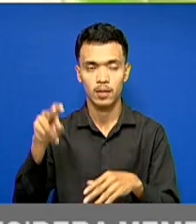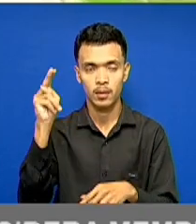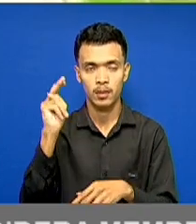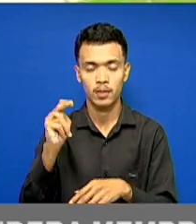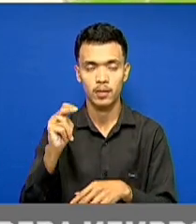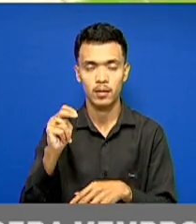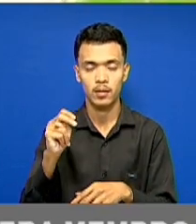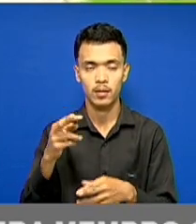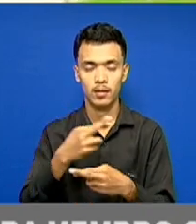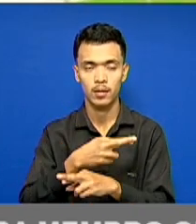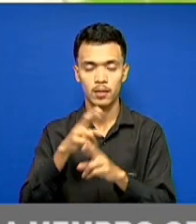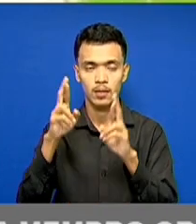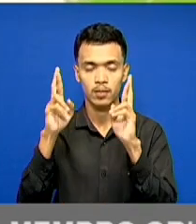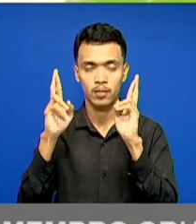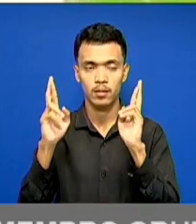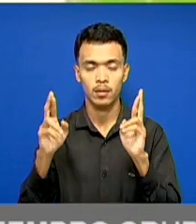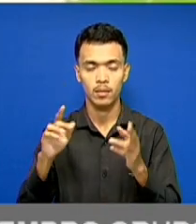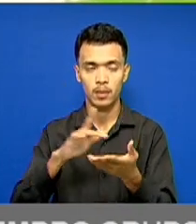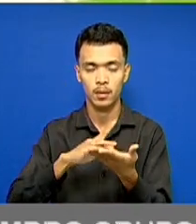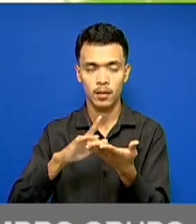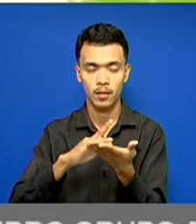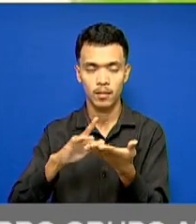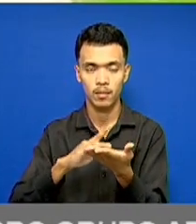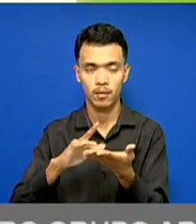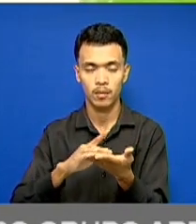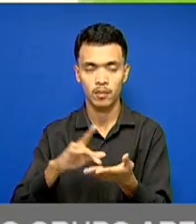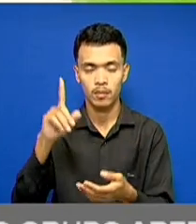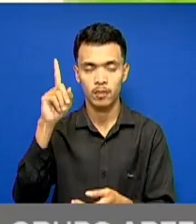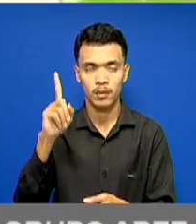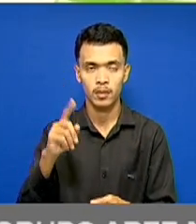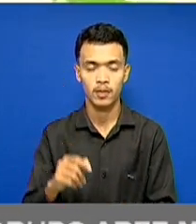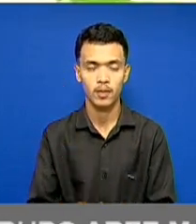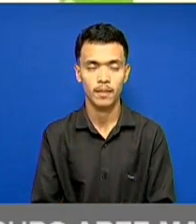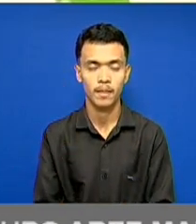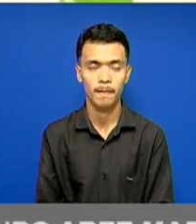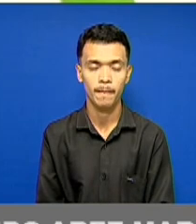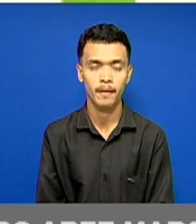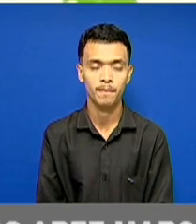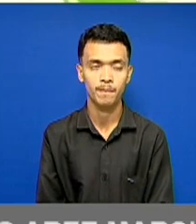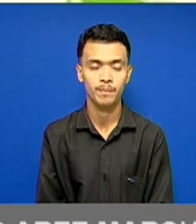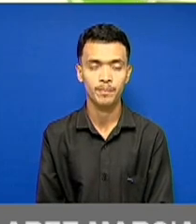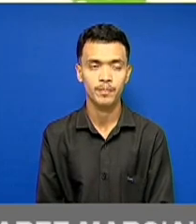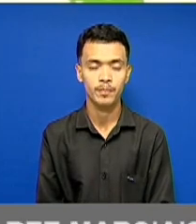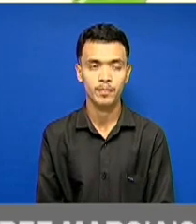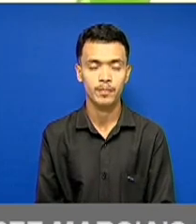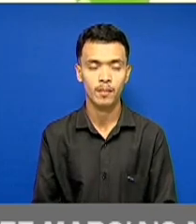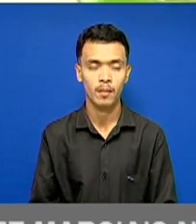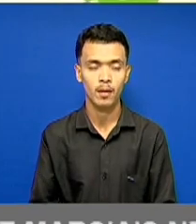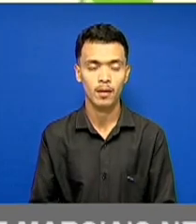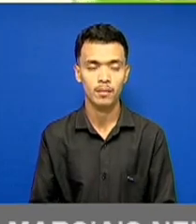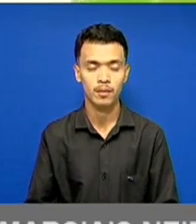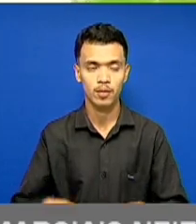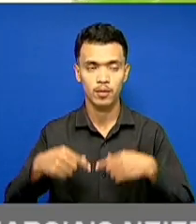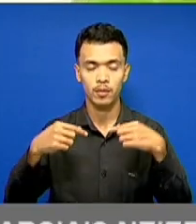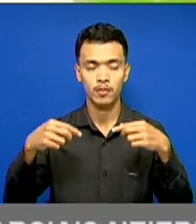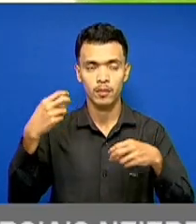função mak san adubo alternativo ira ou de o crescimento ba